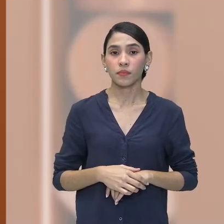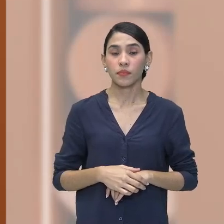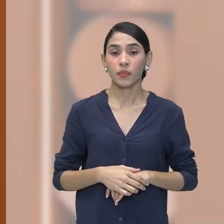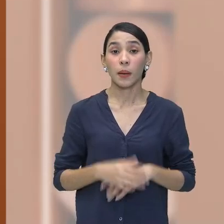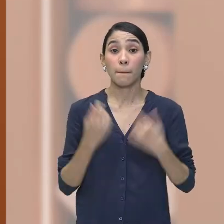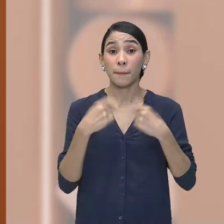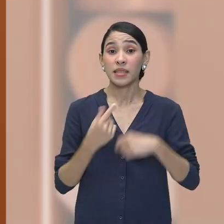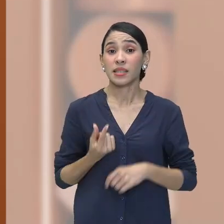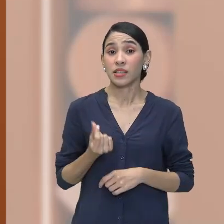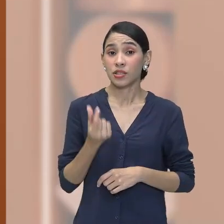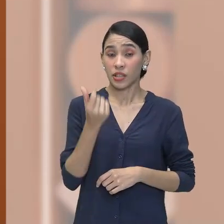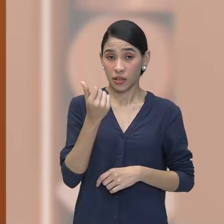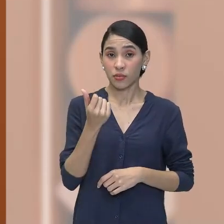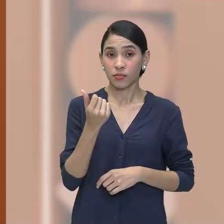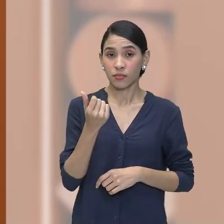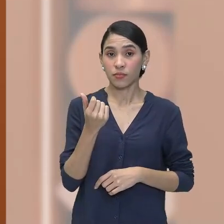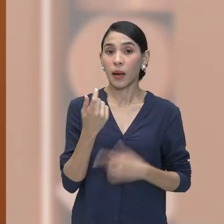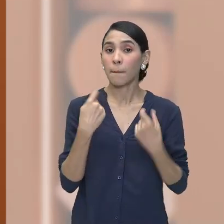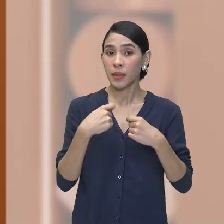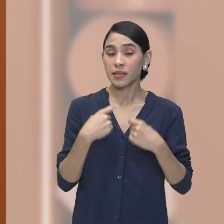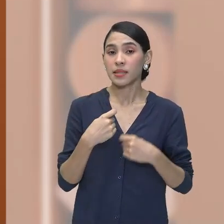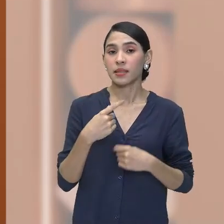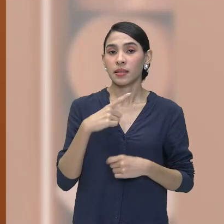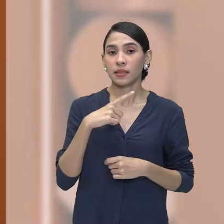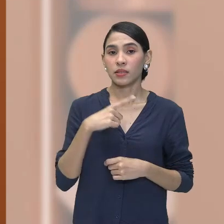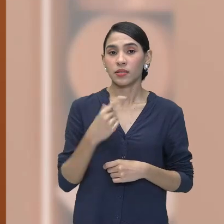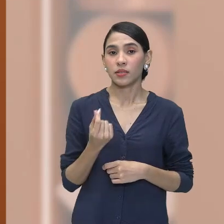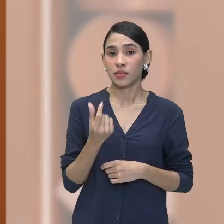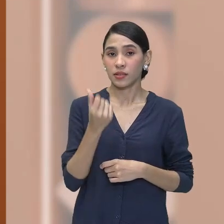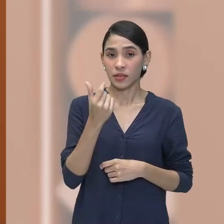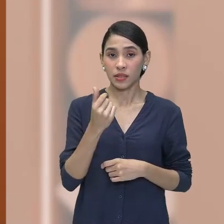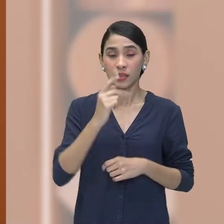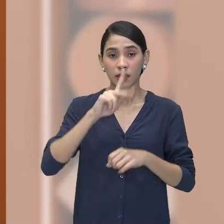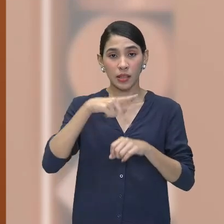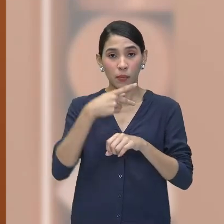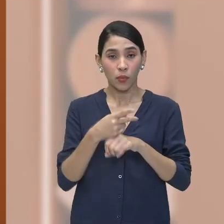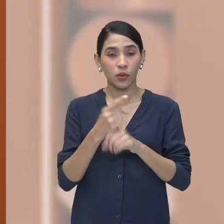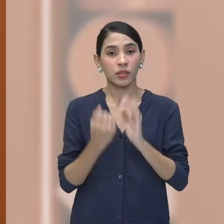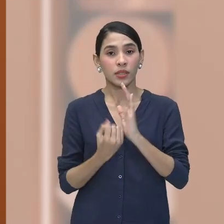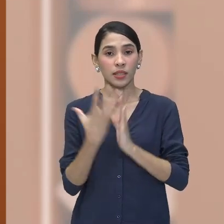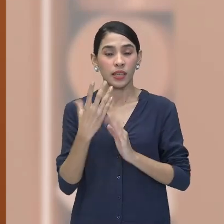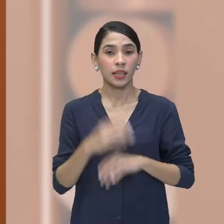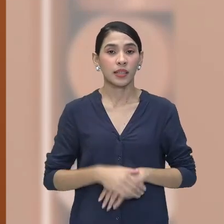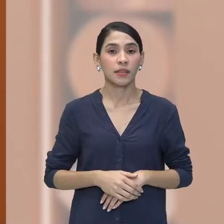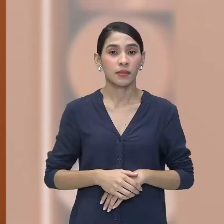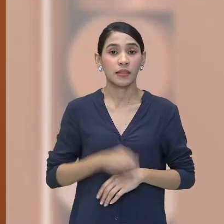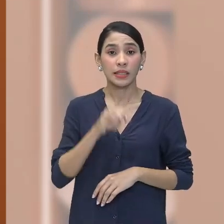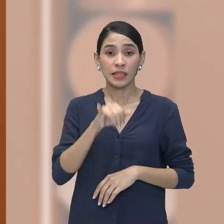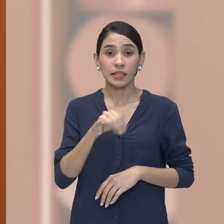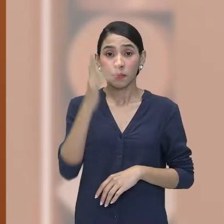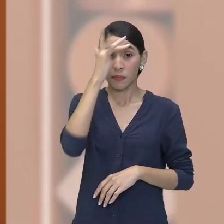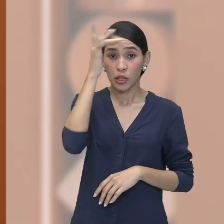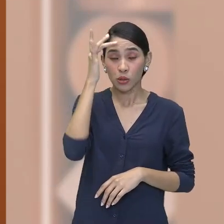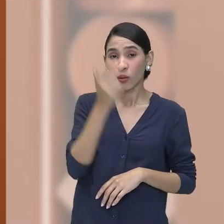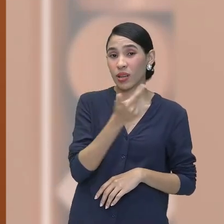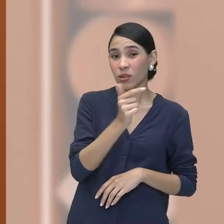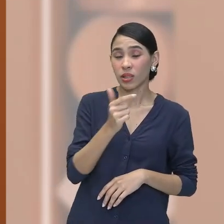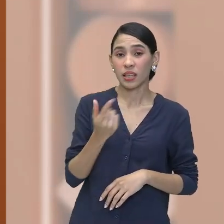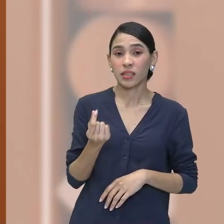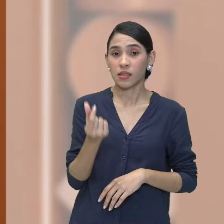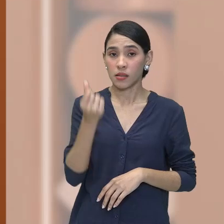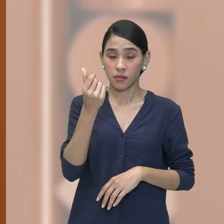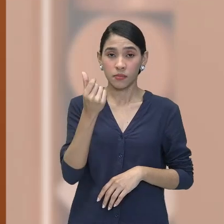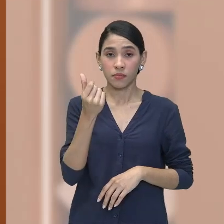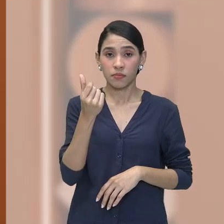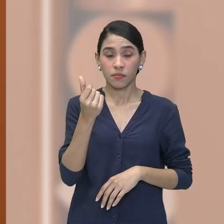renda, tá? Uma determinada renda que vai ser pré-estabelecida, e quem não tem aquela renda ali